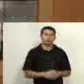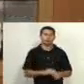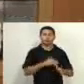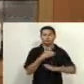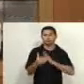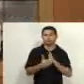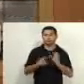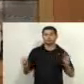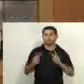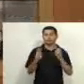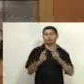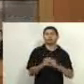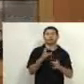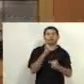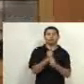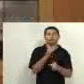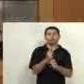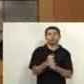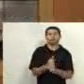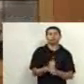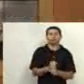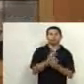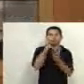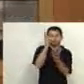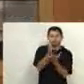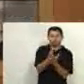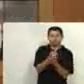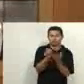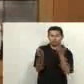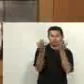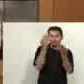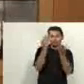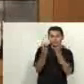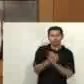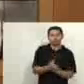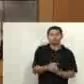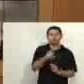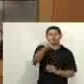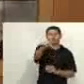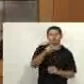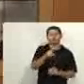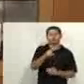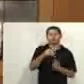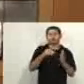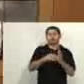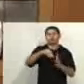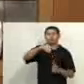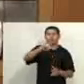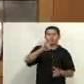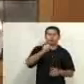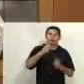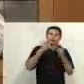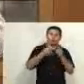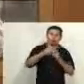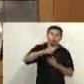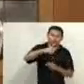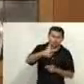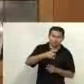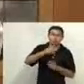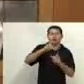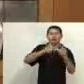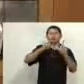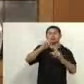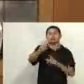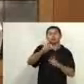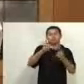todos os valores foram calculados, né, foram centralizados em relação a x, a média igual a 12. No item D, o que a gente